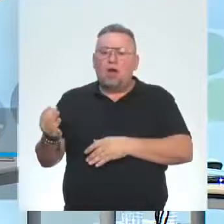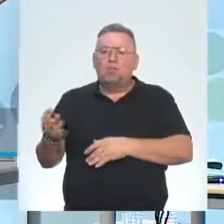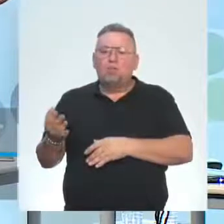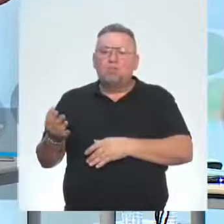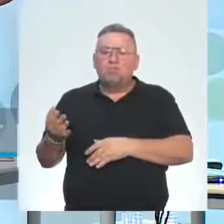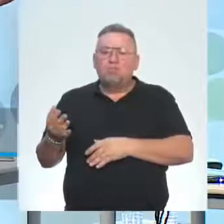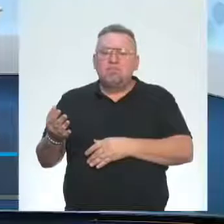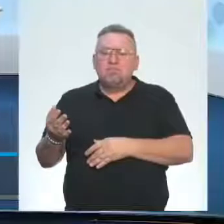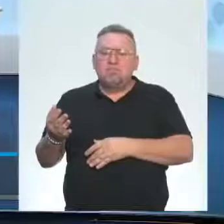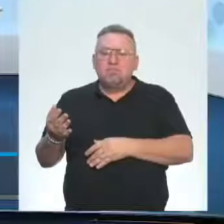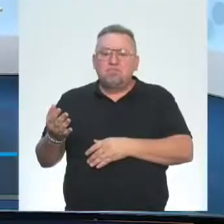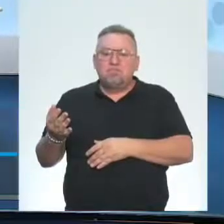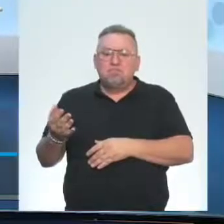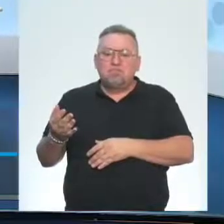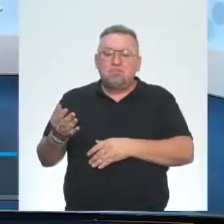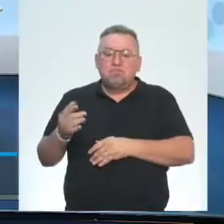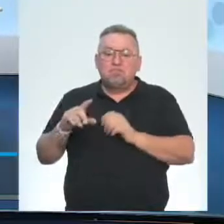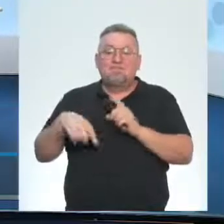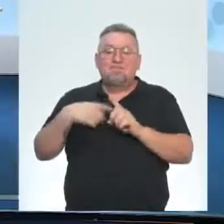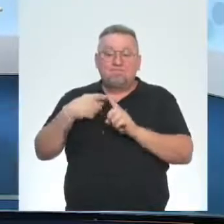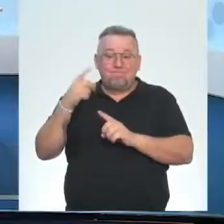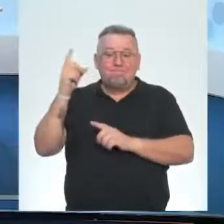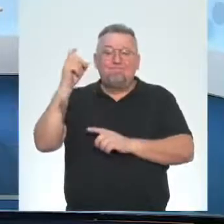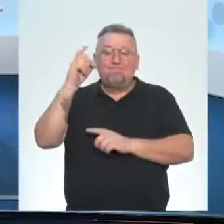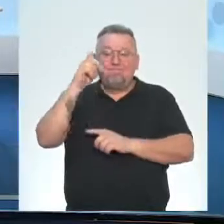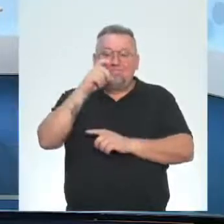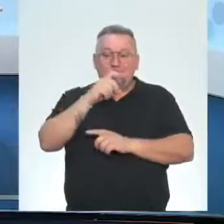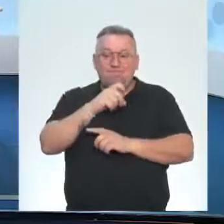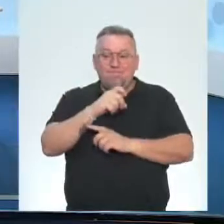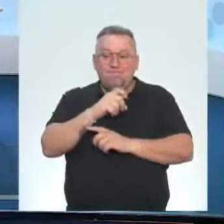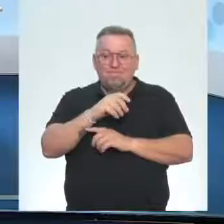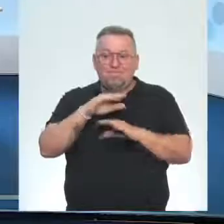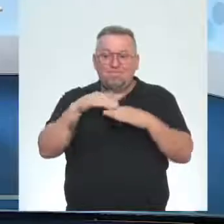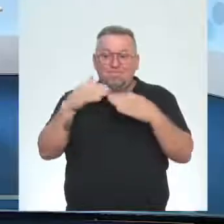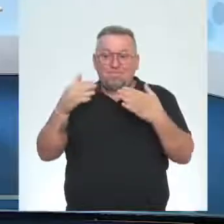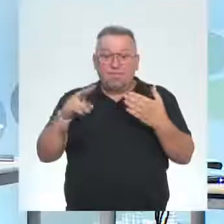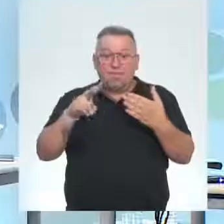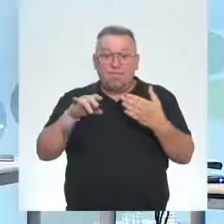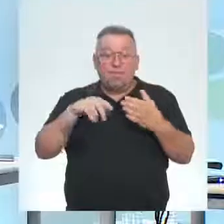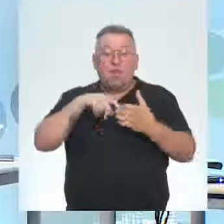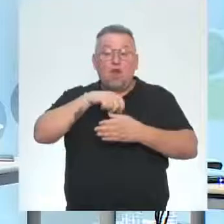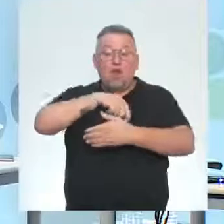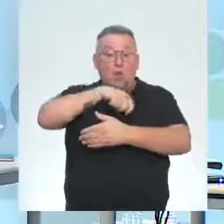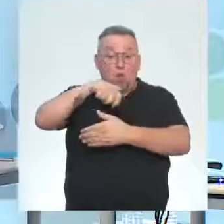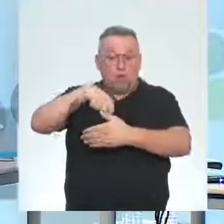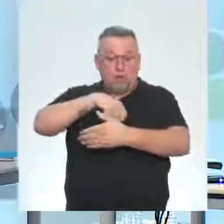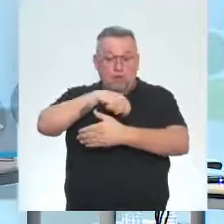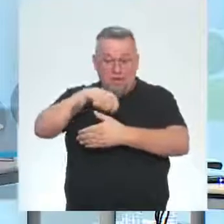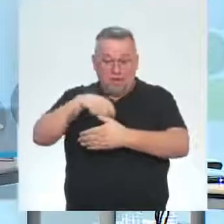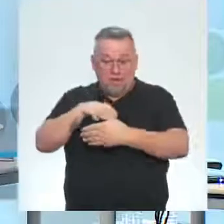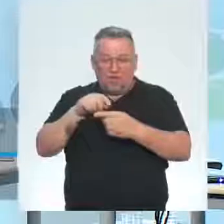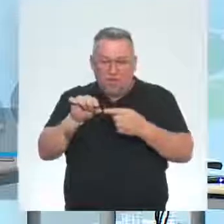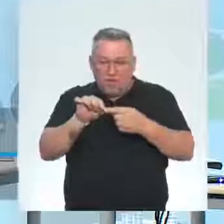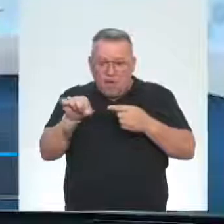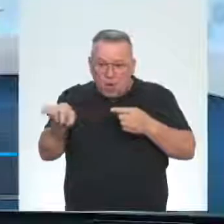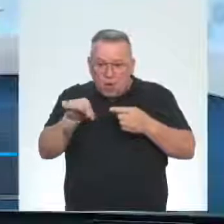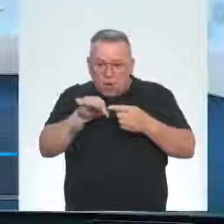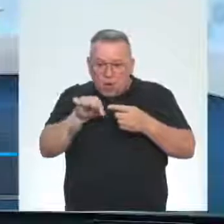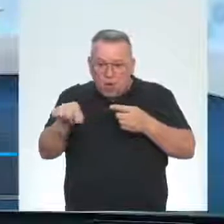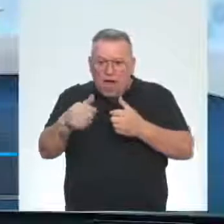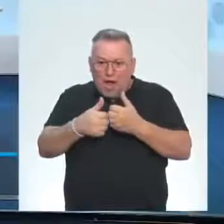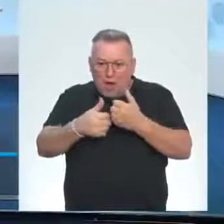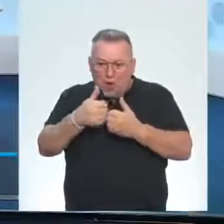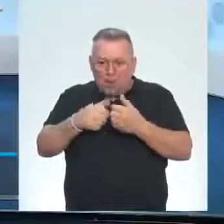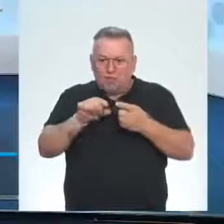é por massa. É mais difícil, né? É mais difícil. Quando você vai cozinhar o arroz, você conta grãozinho por grãozinho? Não tem como, Não